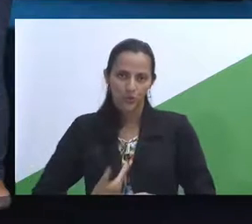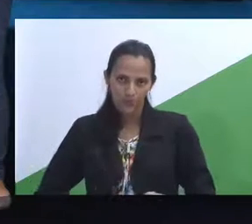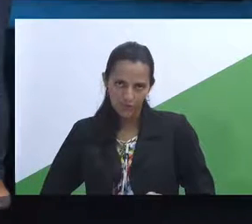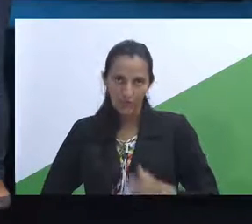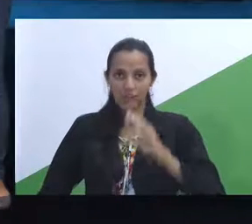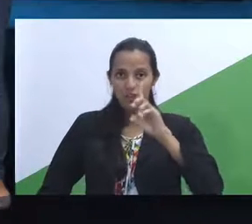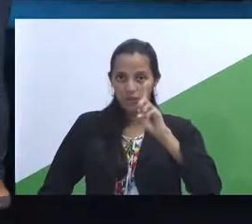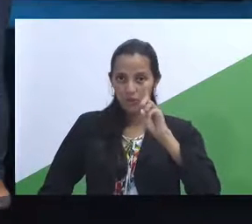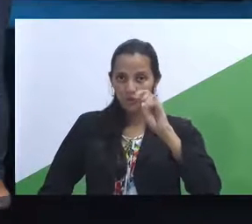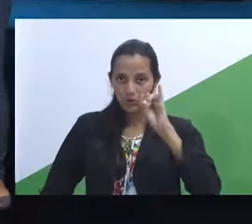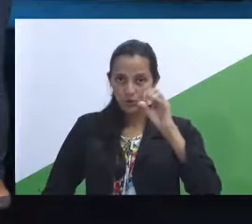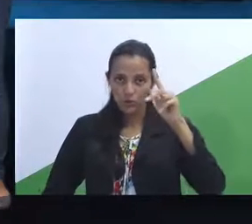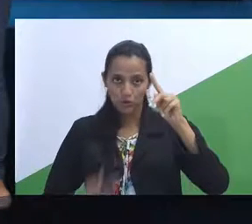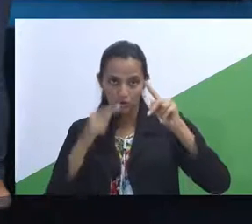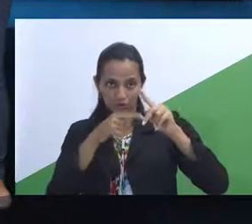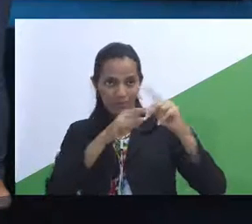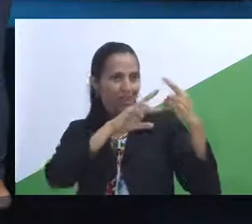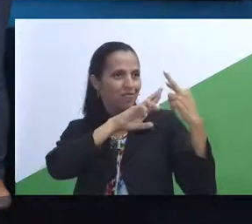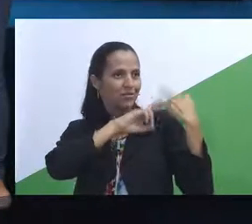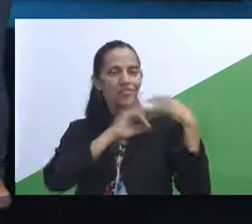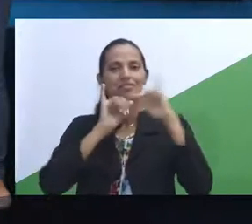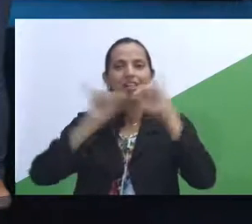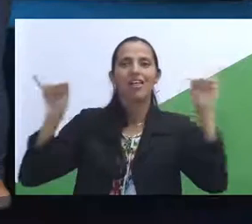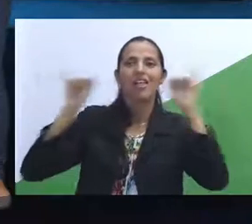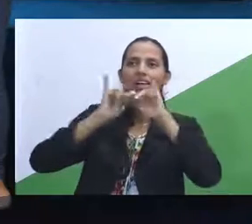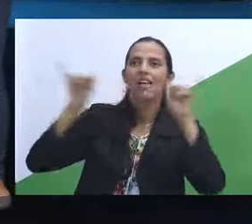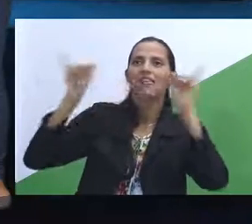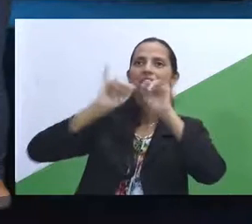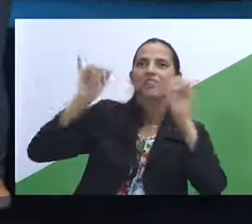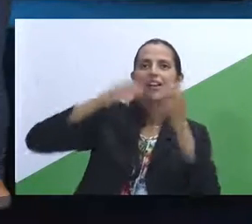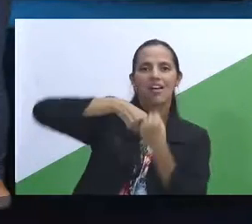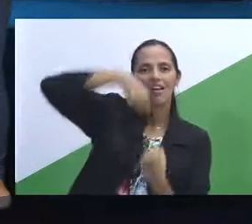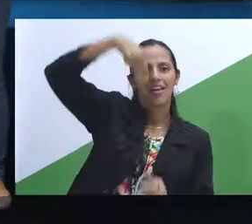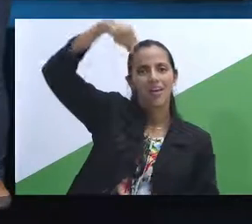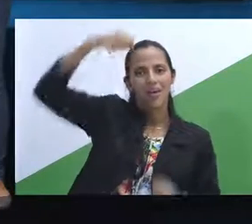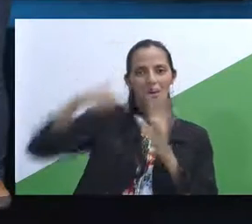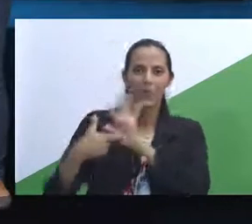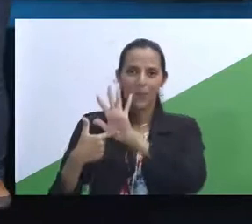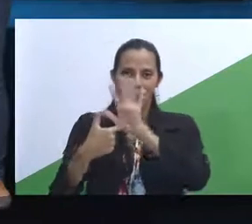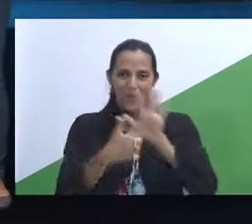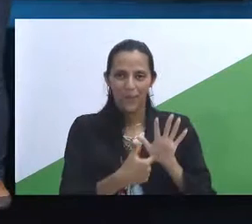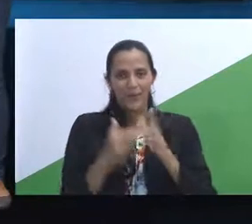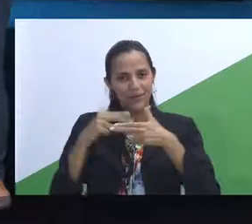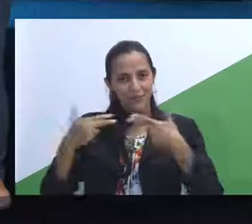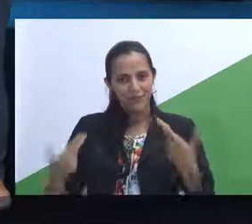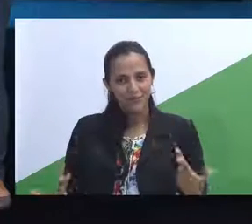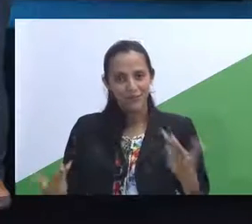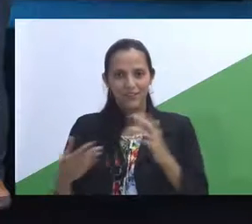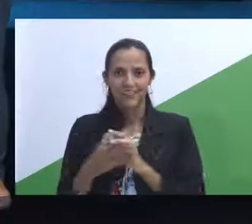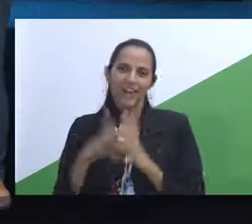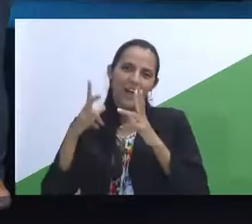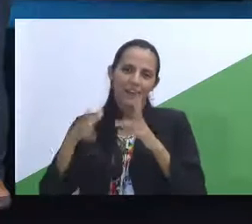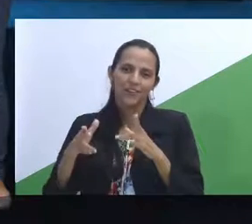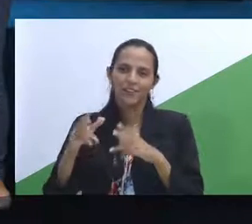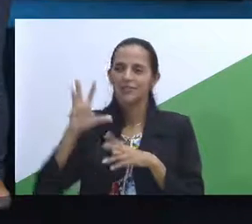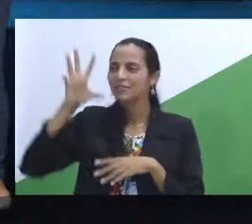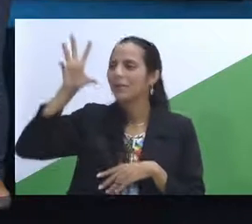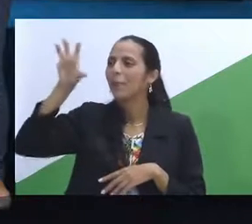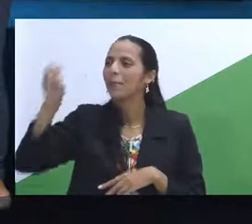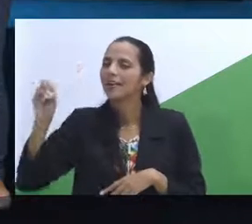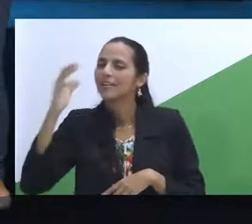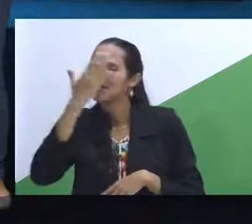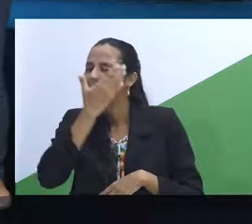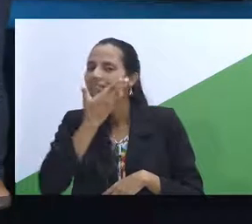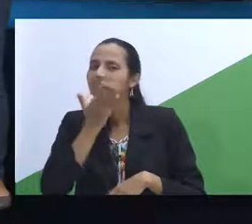cartaz, então, do Vargas, né, muito próximo, então, às crianças, como você está vendo aqui, ele pegando, então, né, aí no rosto, então, da criança.